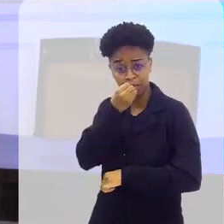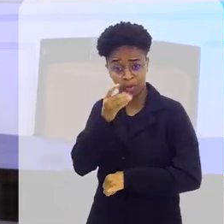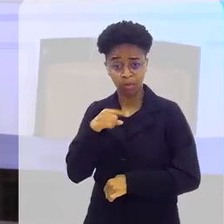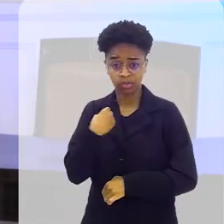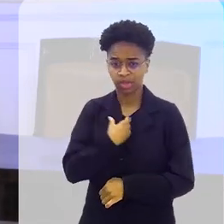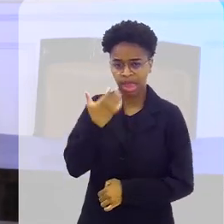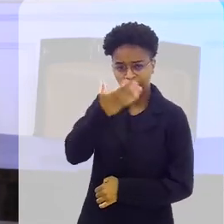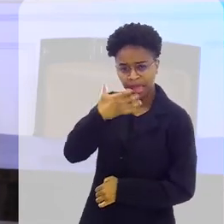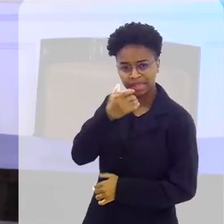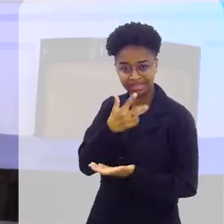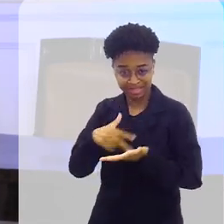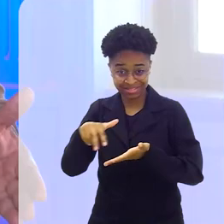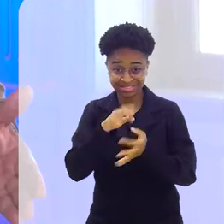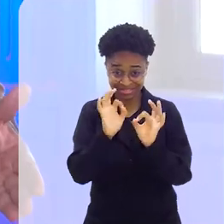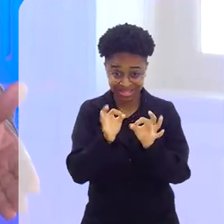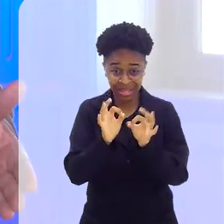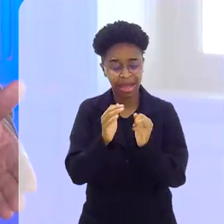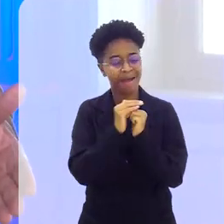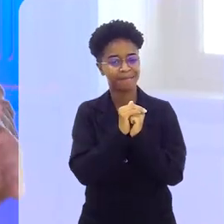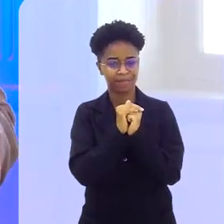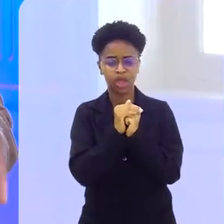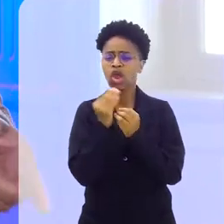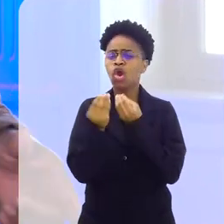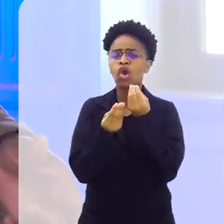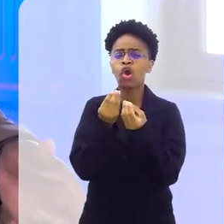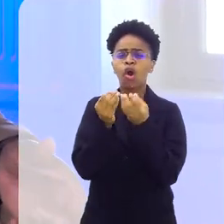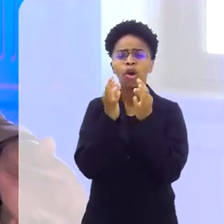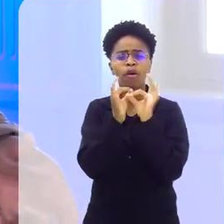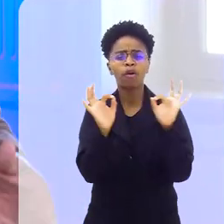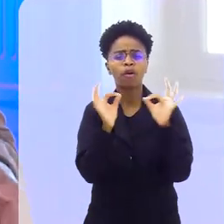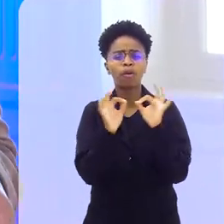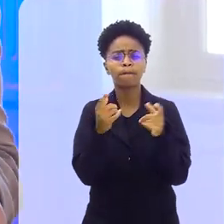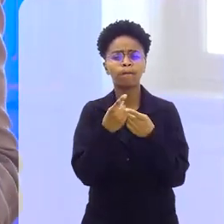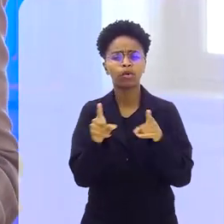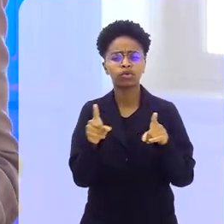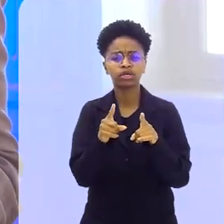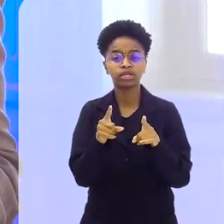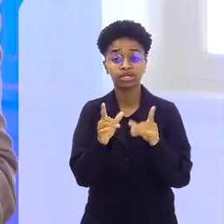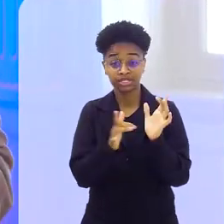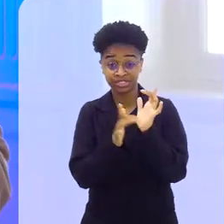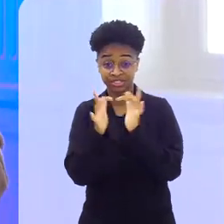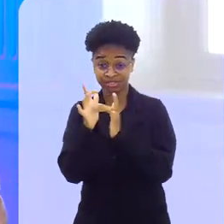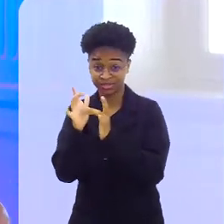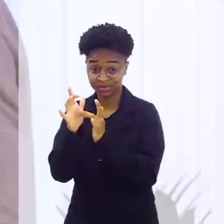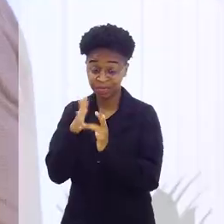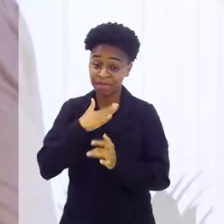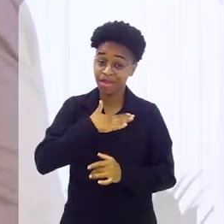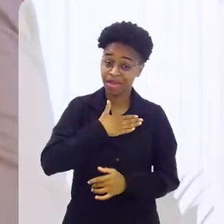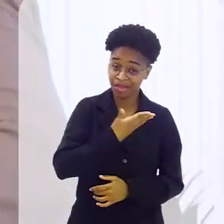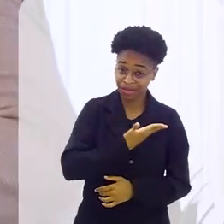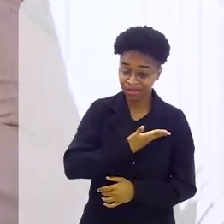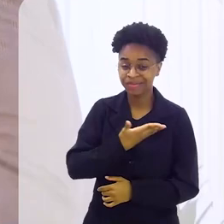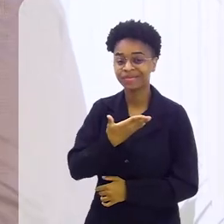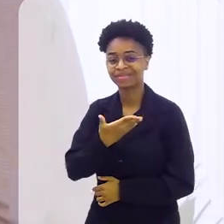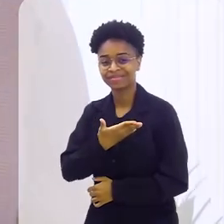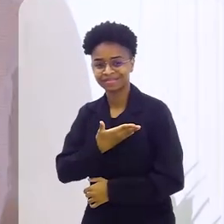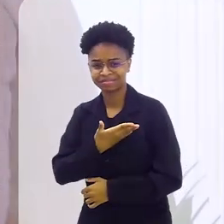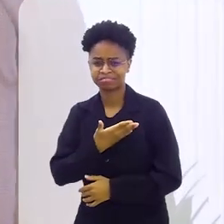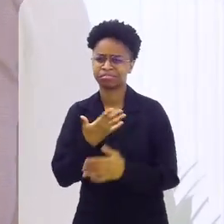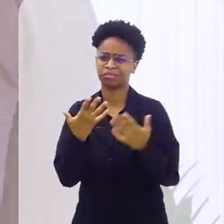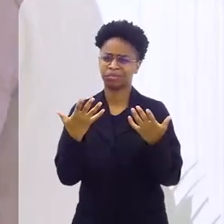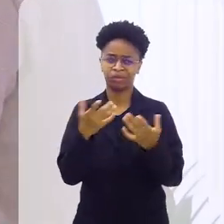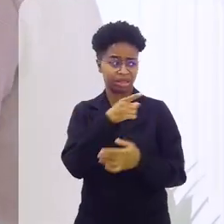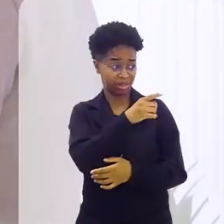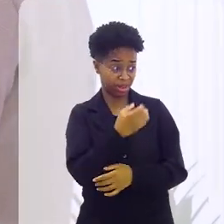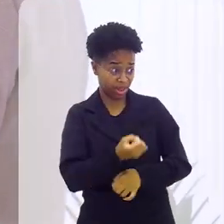gente cantava e dançava, né? Amém. Como é que é o refrão da música? Jesus Cristo é meu amigo. Pois